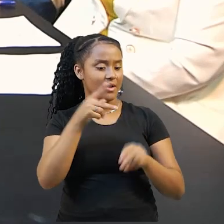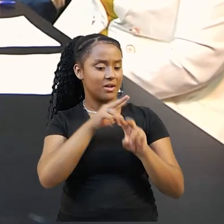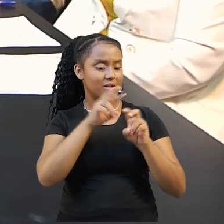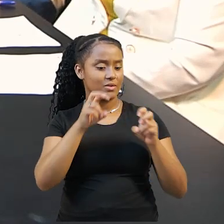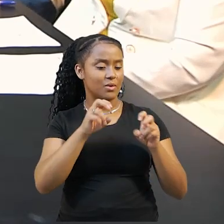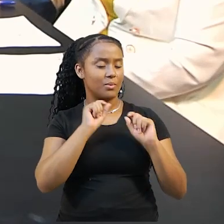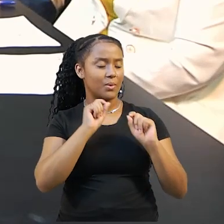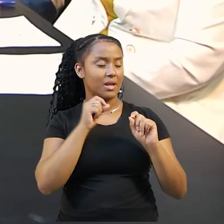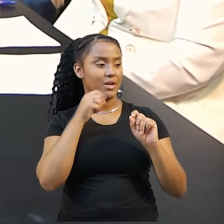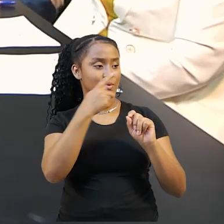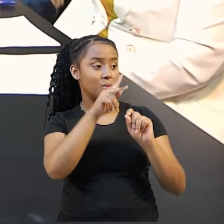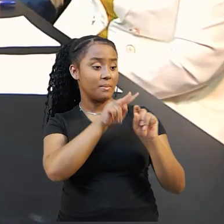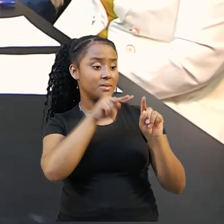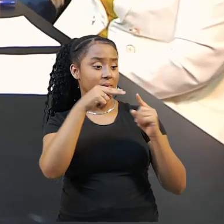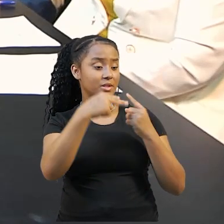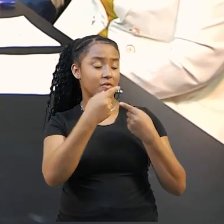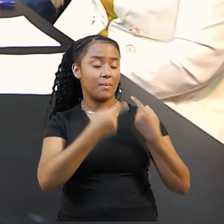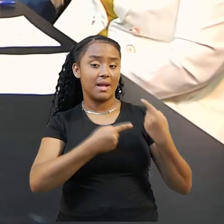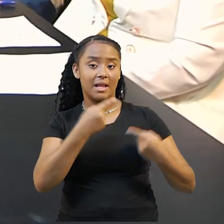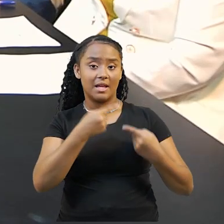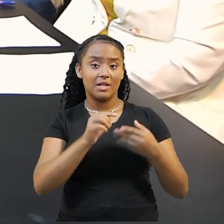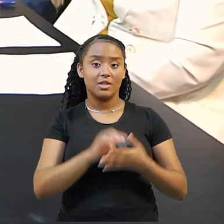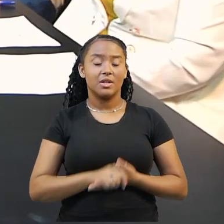lado político, né, da Catarina.